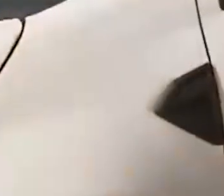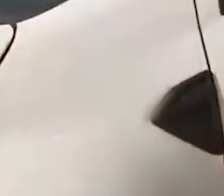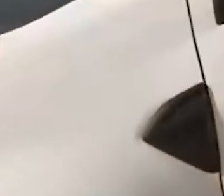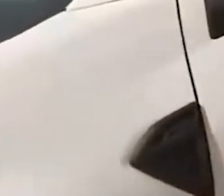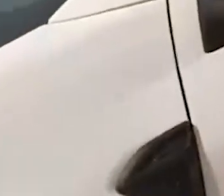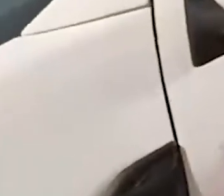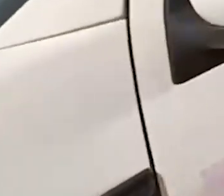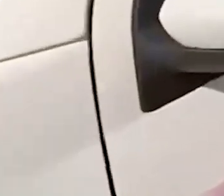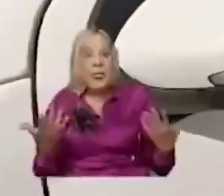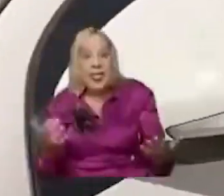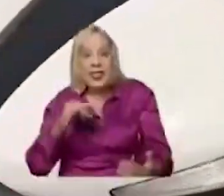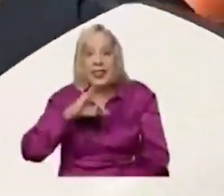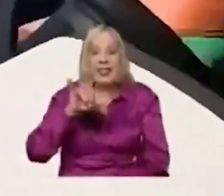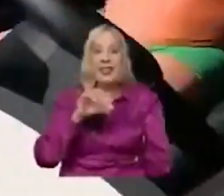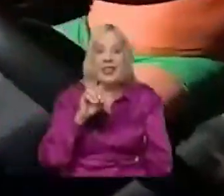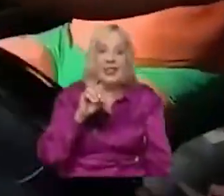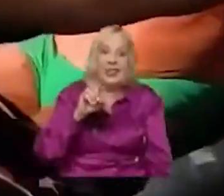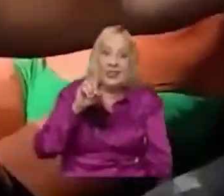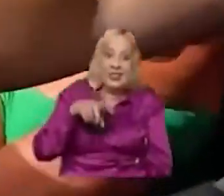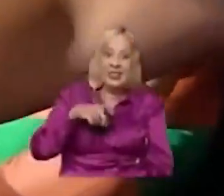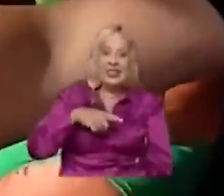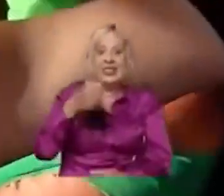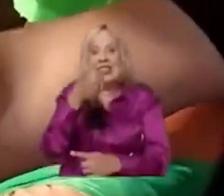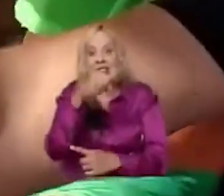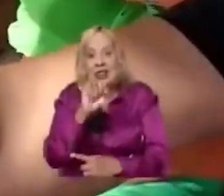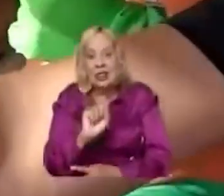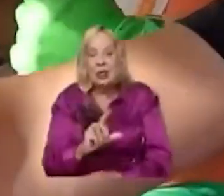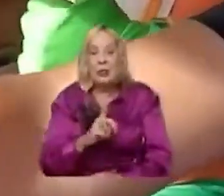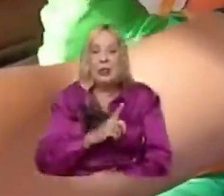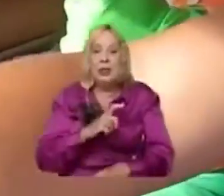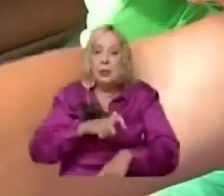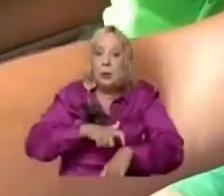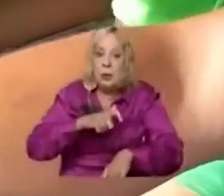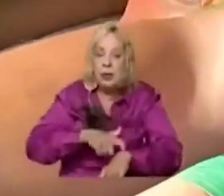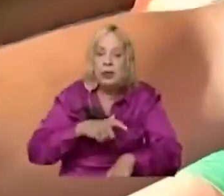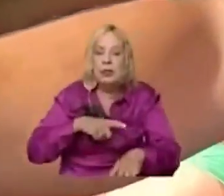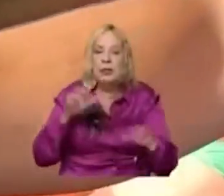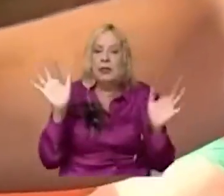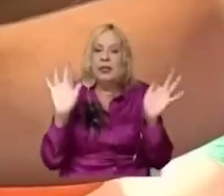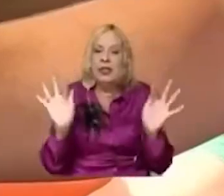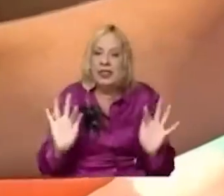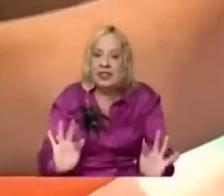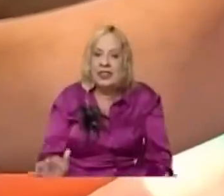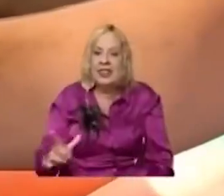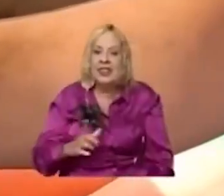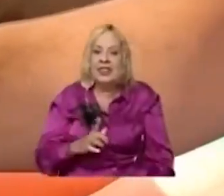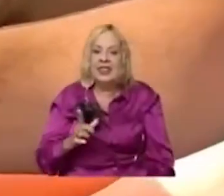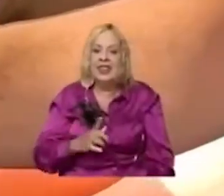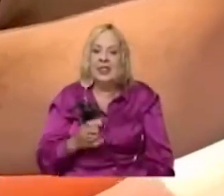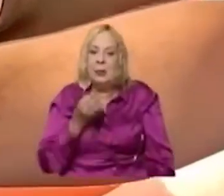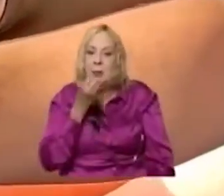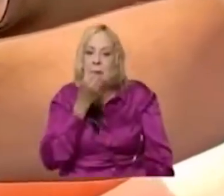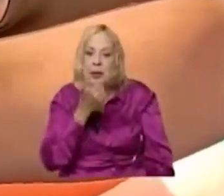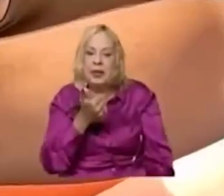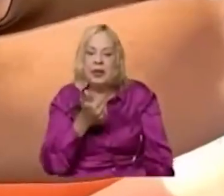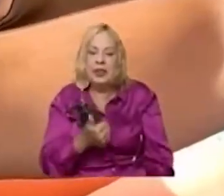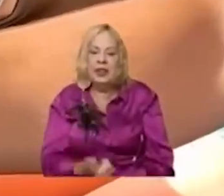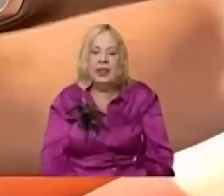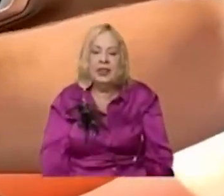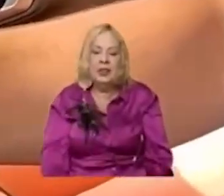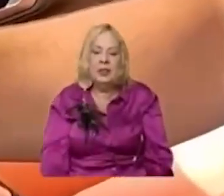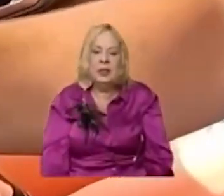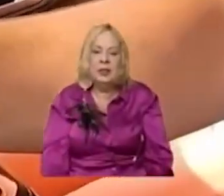E aí, José Augusto, para todo Sergipe nesse momento, a felicidade está muito grande. Satisfação incrível. Ah.